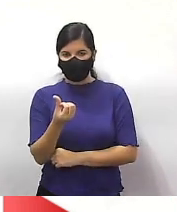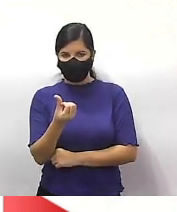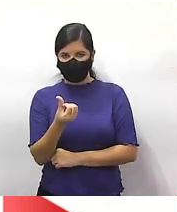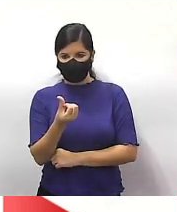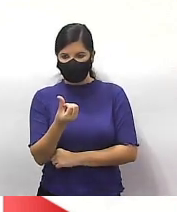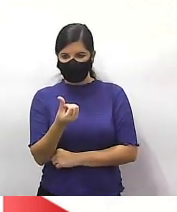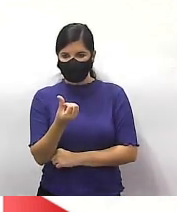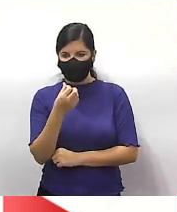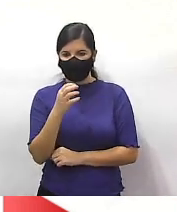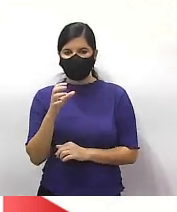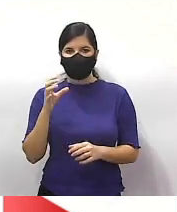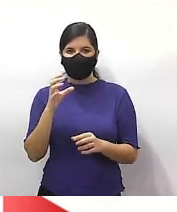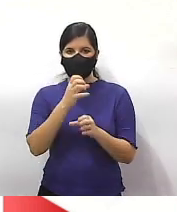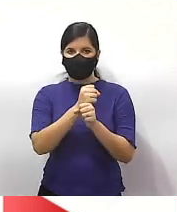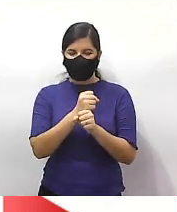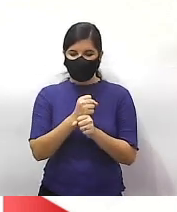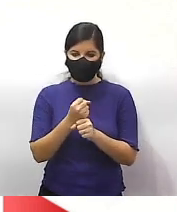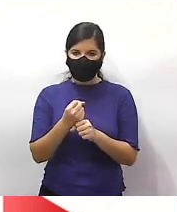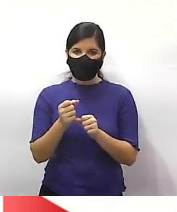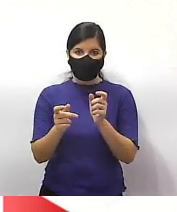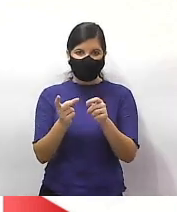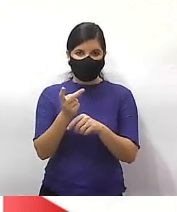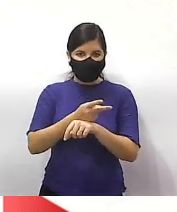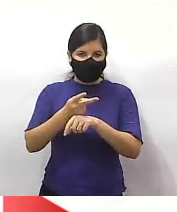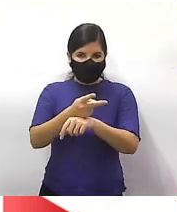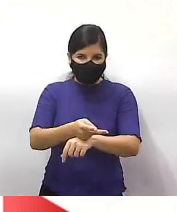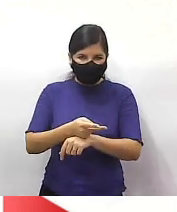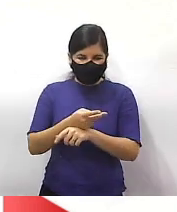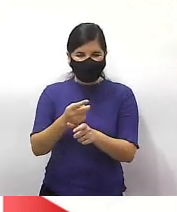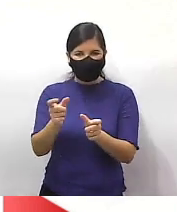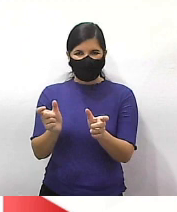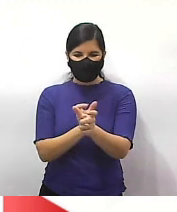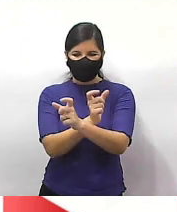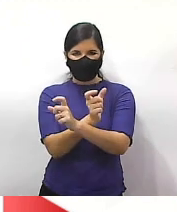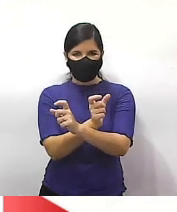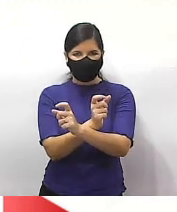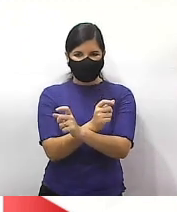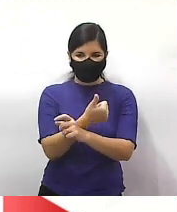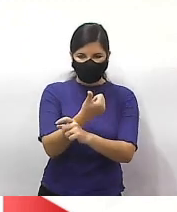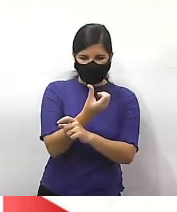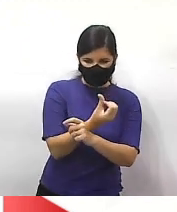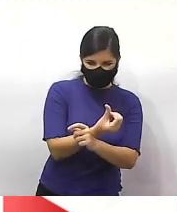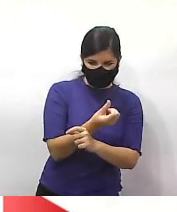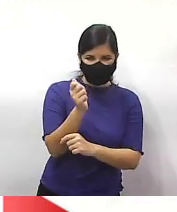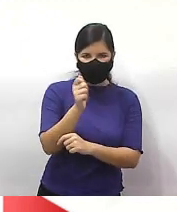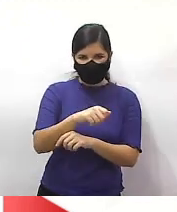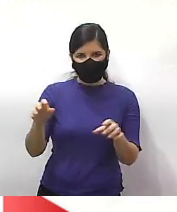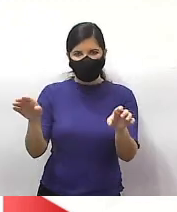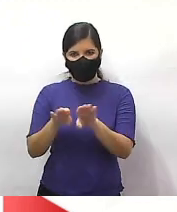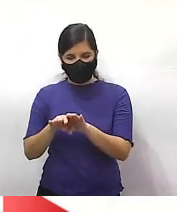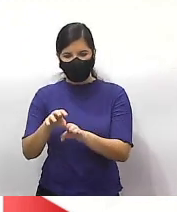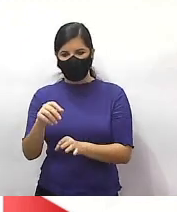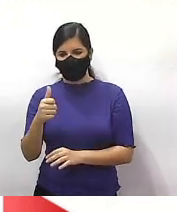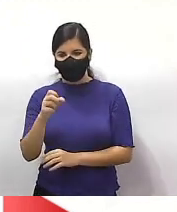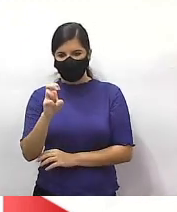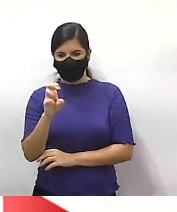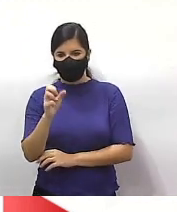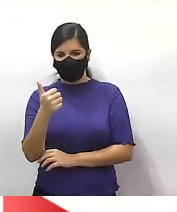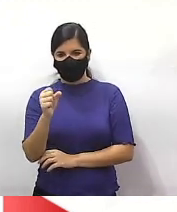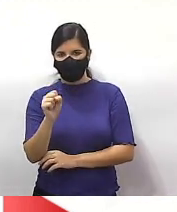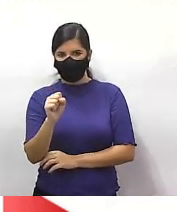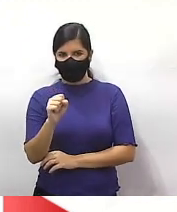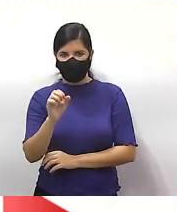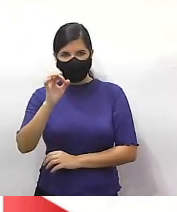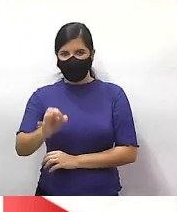16. Ao fazer isso, eu vou ter que achar um quociente. Um quociente que multiplicado por 16 seja igual a 518. Se não